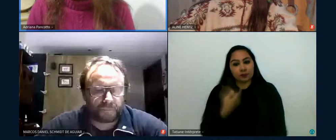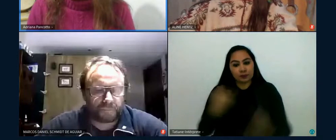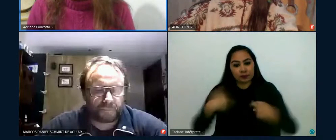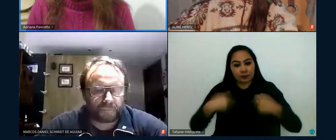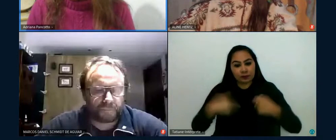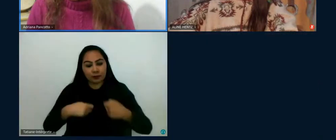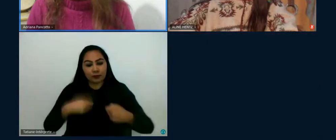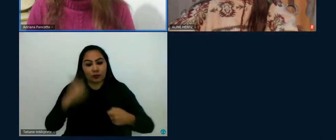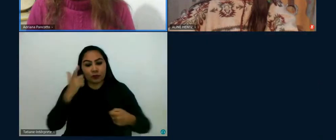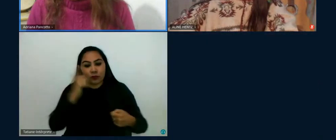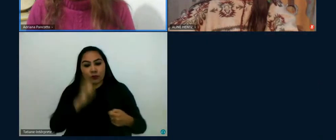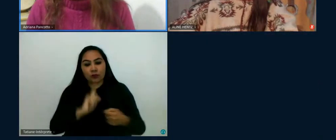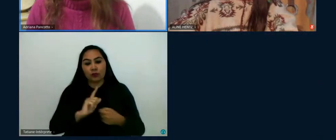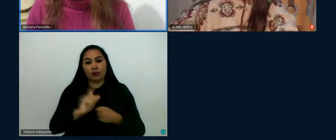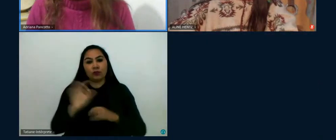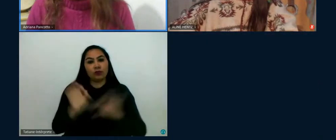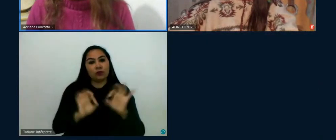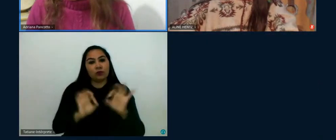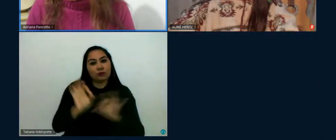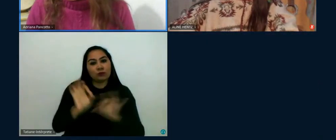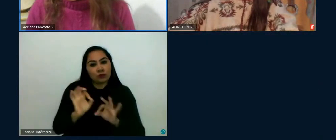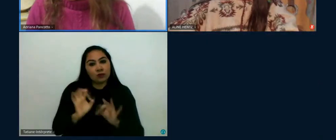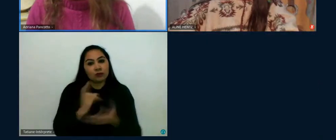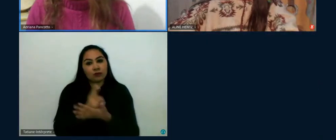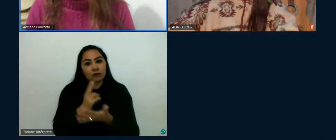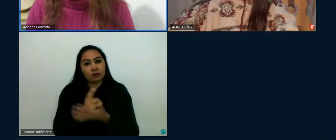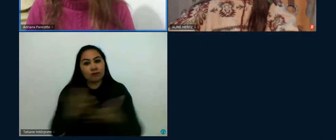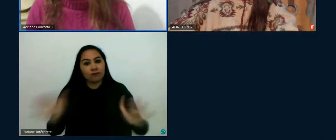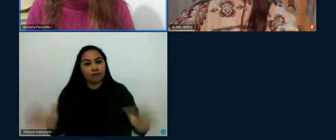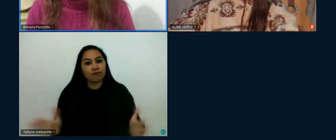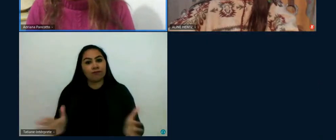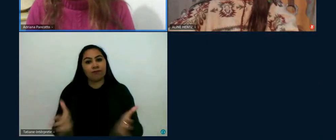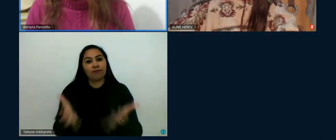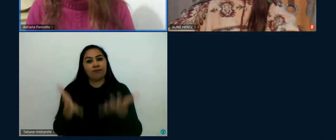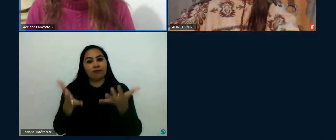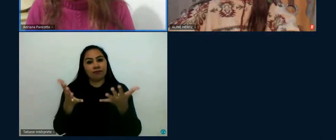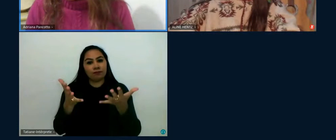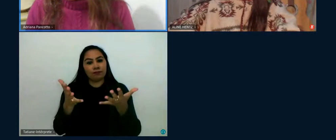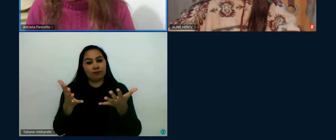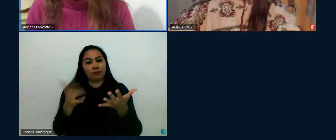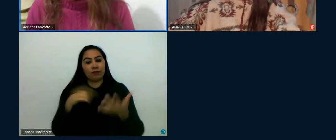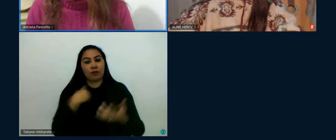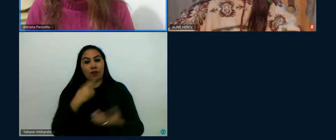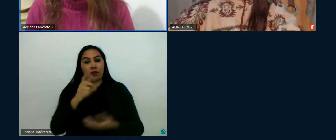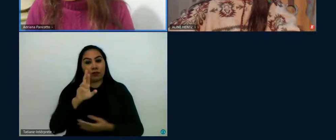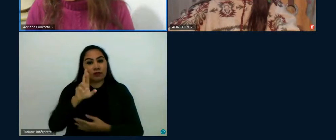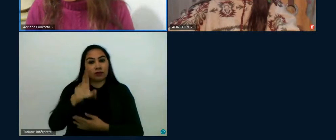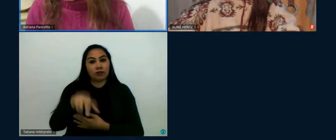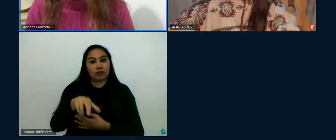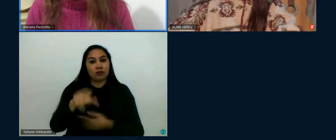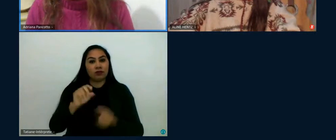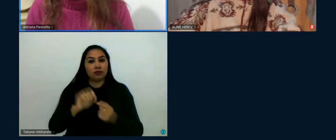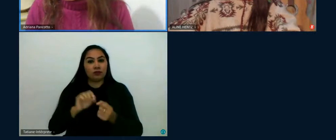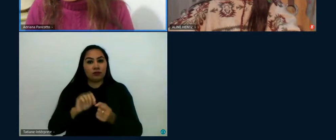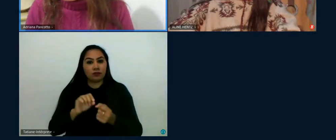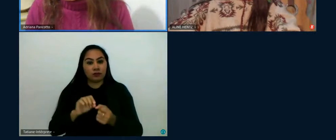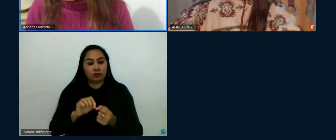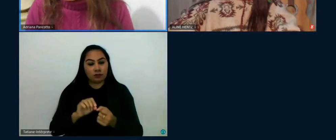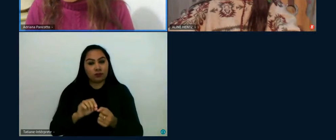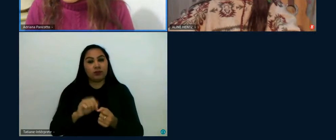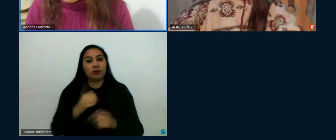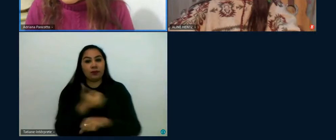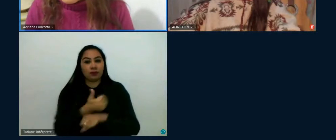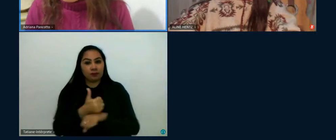as nossas motivações, as nossas razões, né, do fazer enquanto